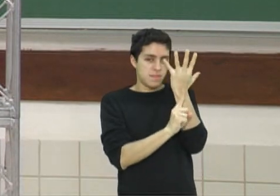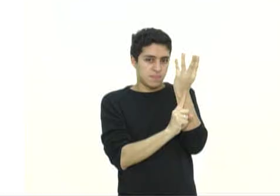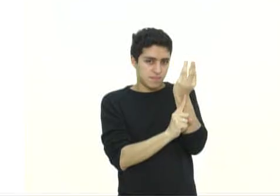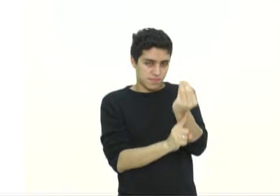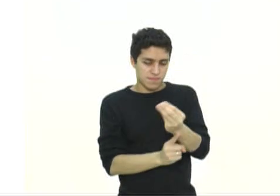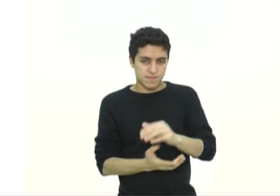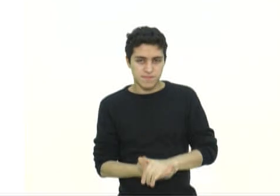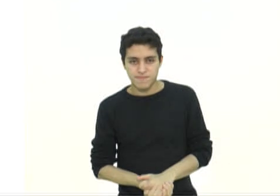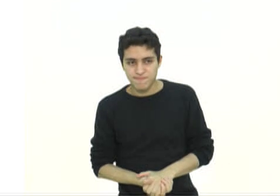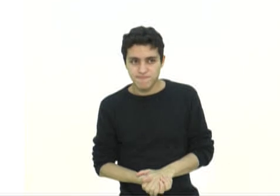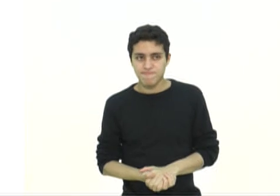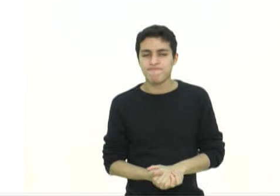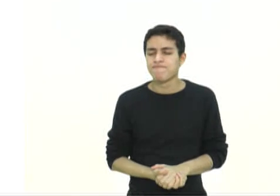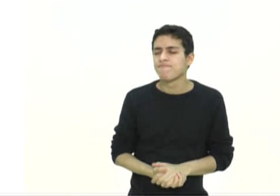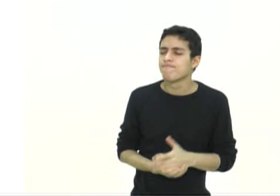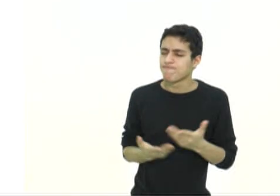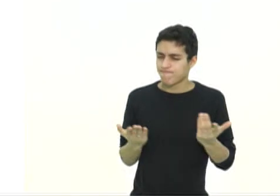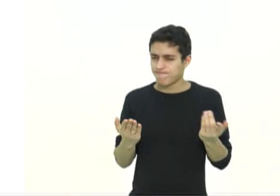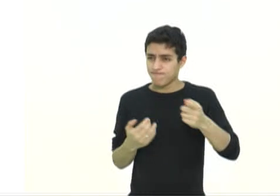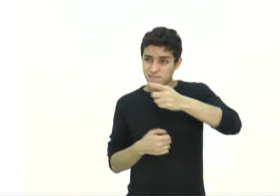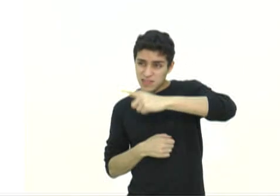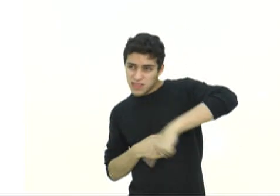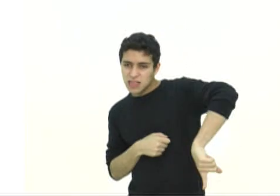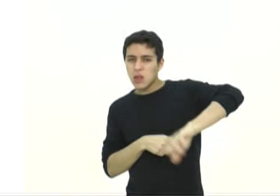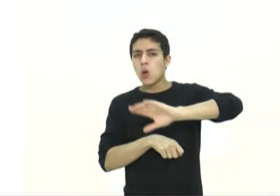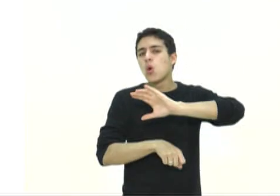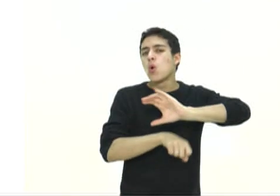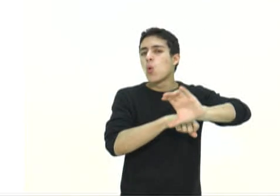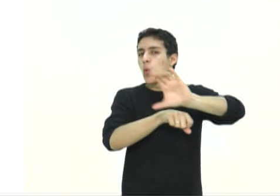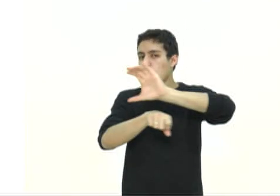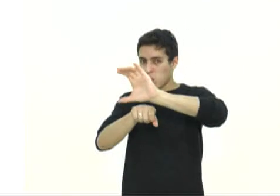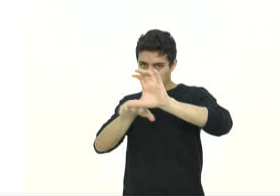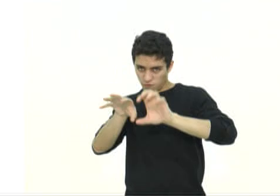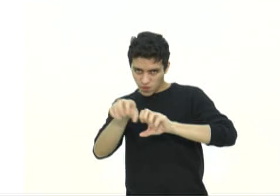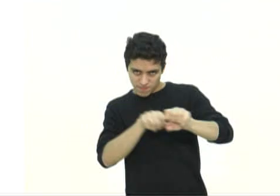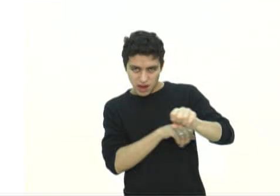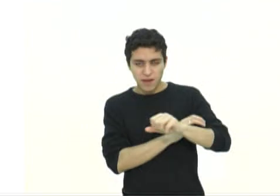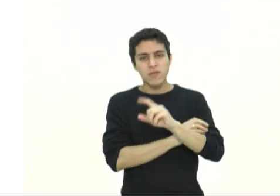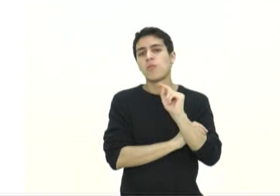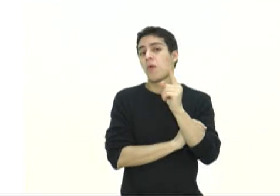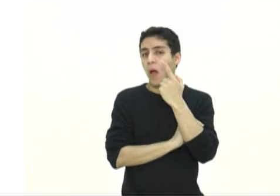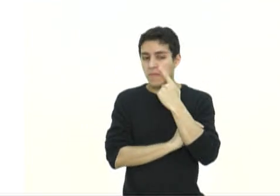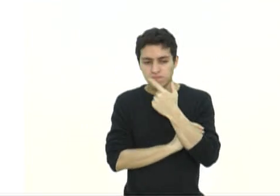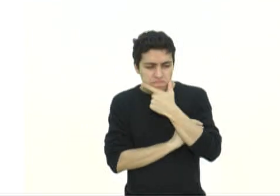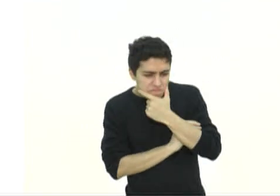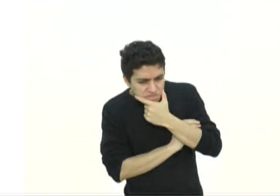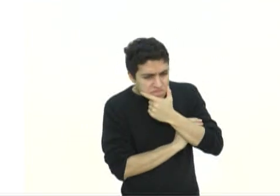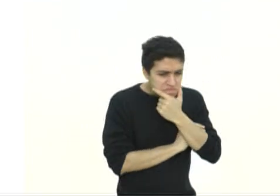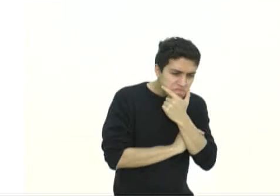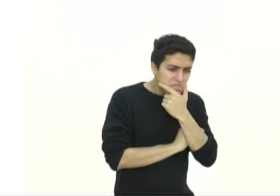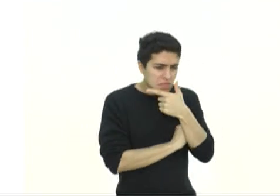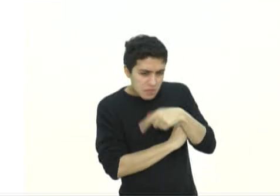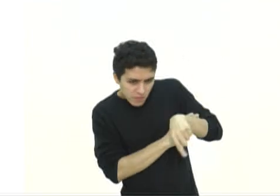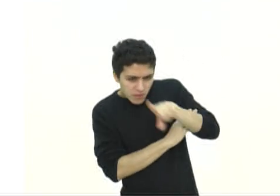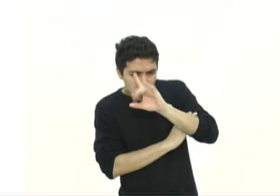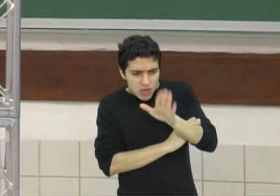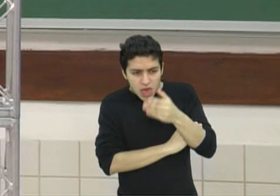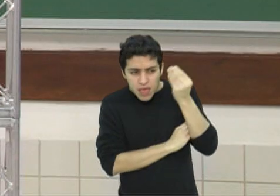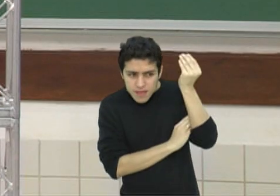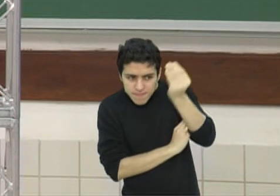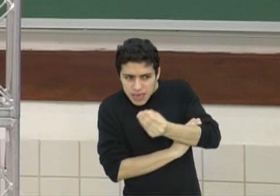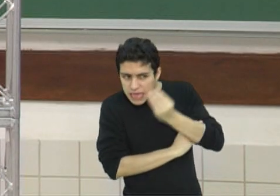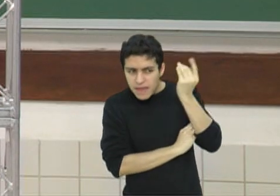Nós vimos que essas academias, elas pegavam a pessoa que já tinha essa vivência,